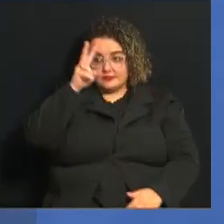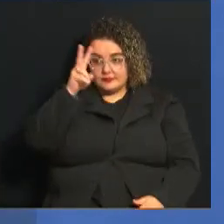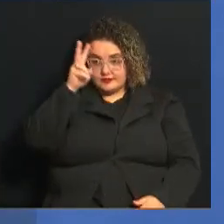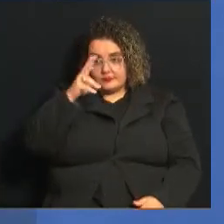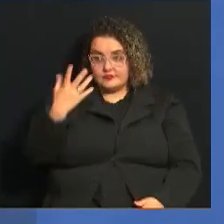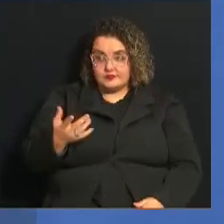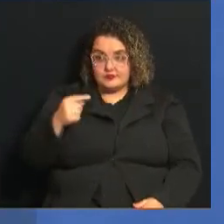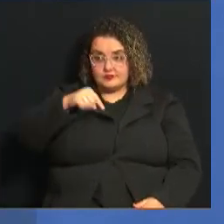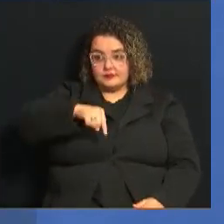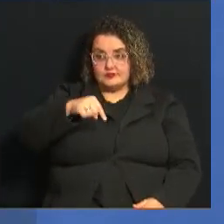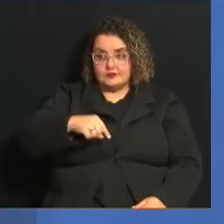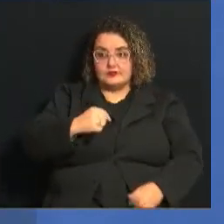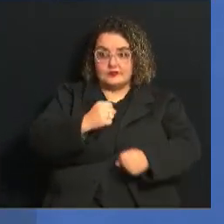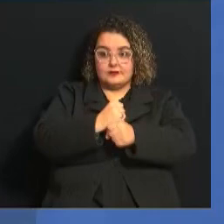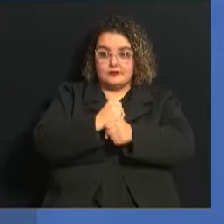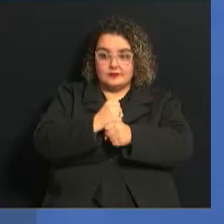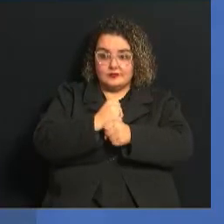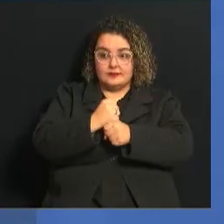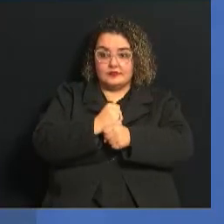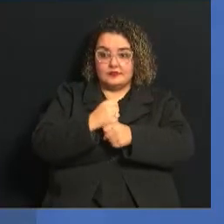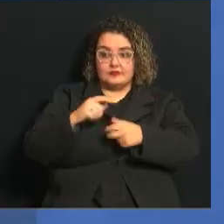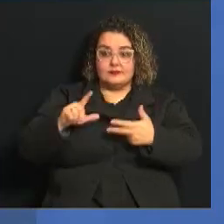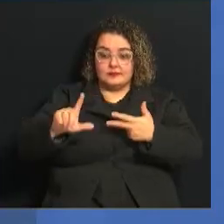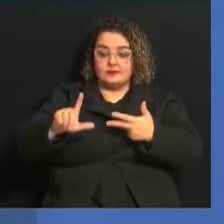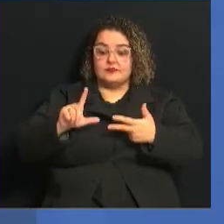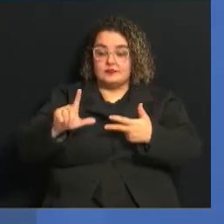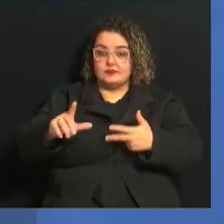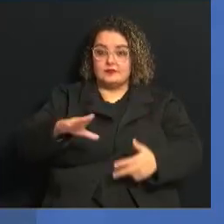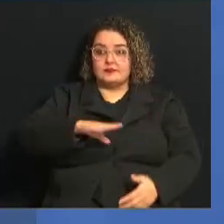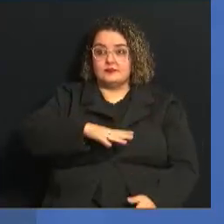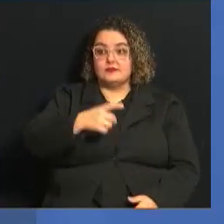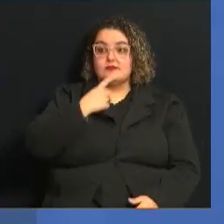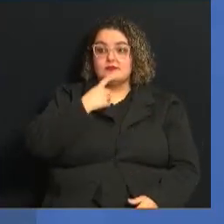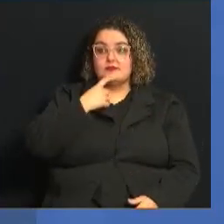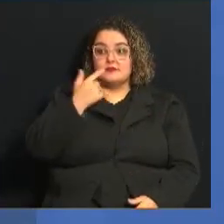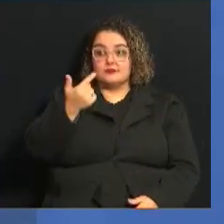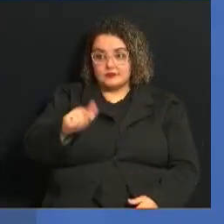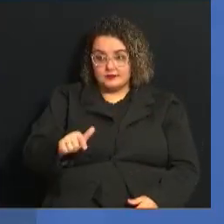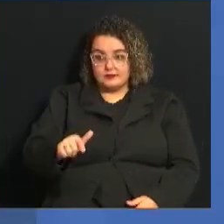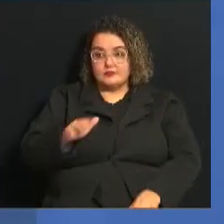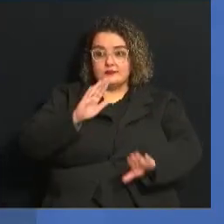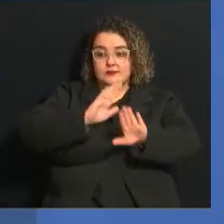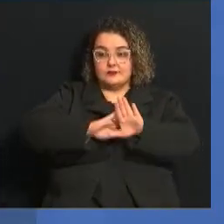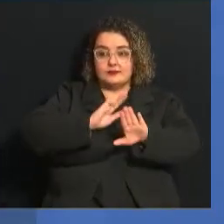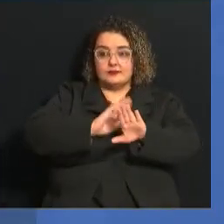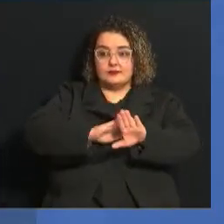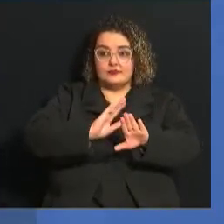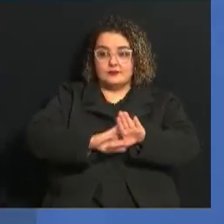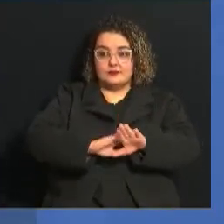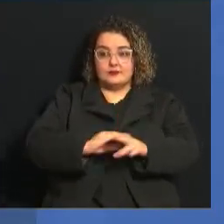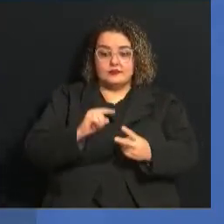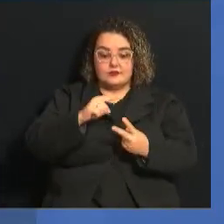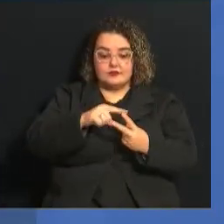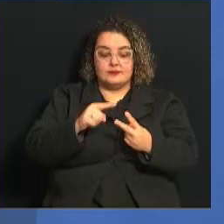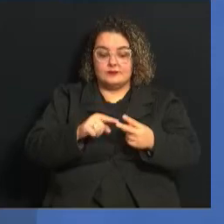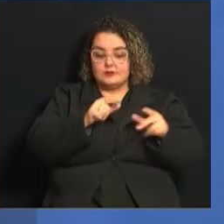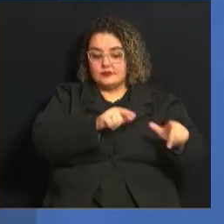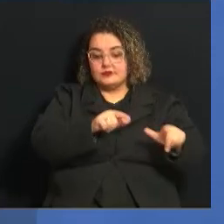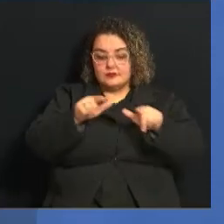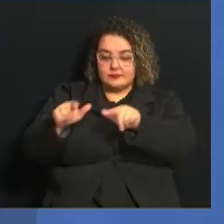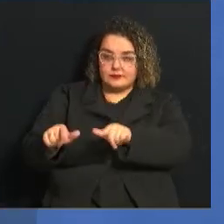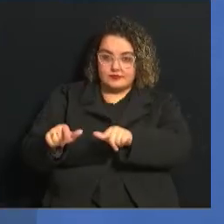que neste ano o legislativo campineiro participa novamente ativamente 12 locais de arrecadação